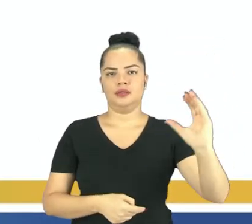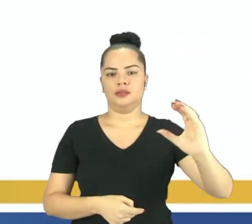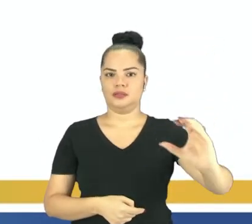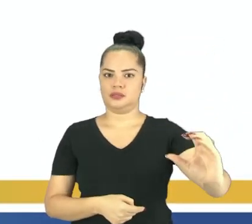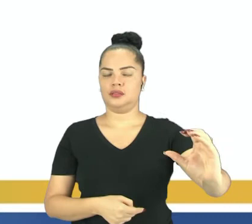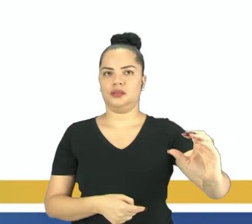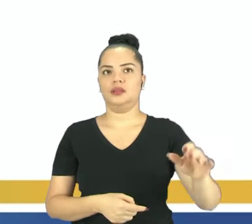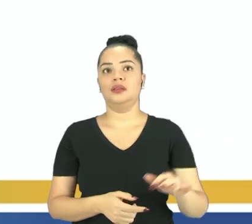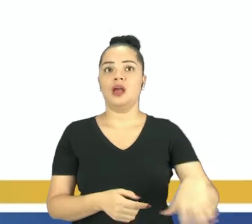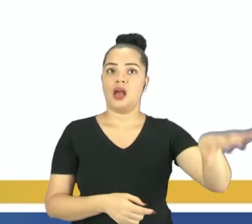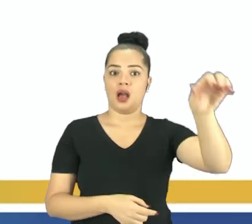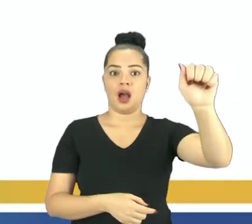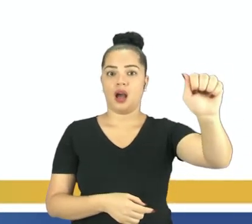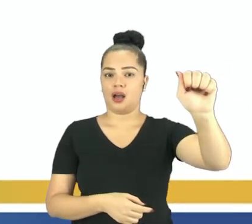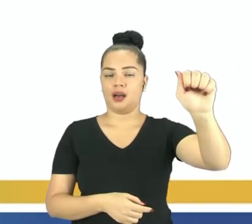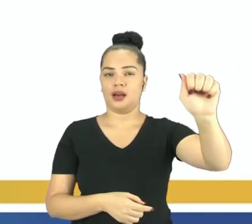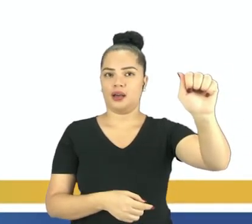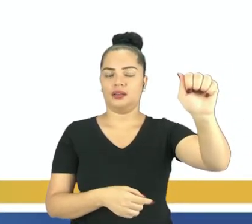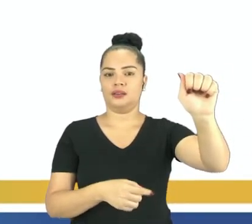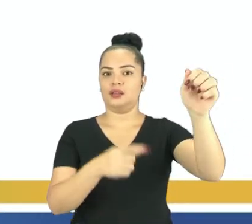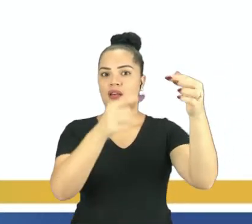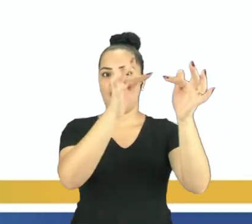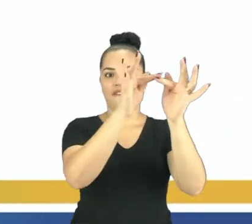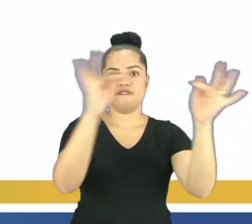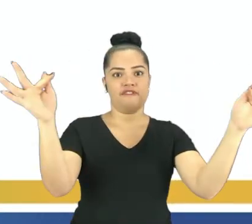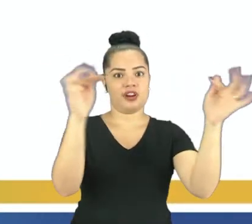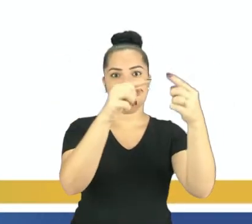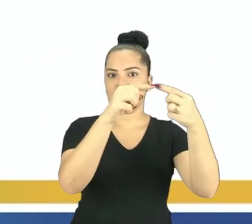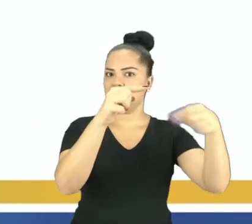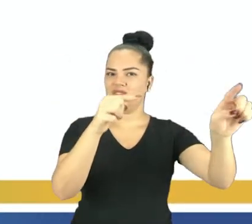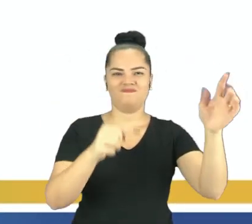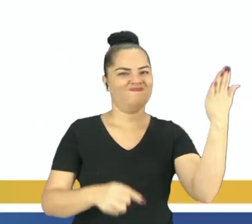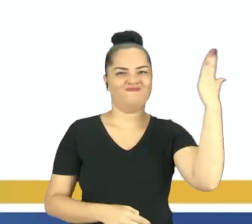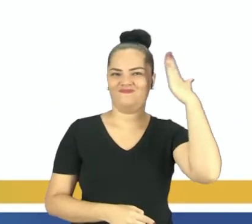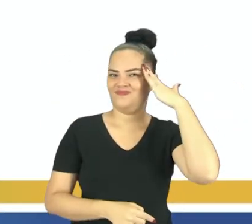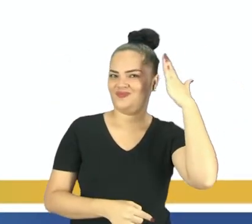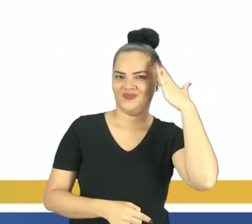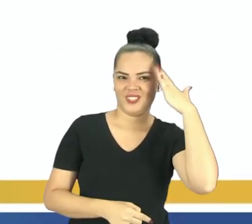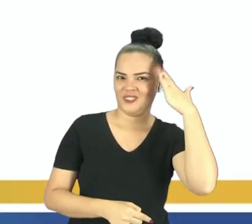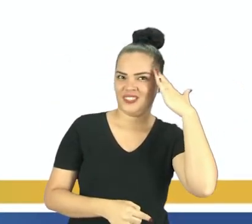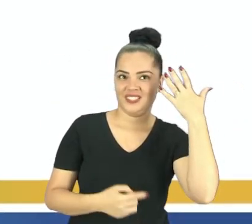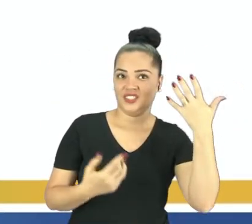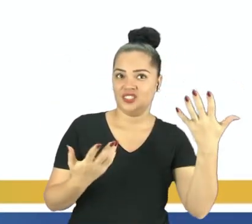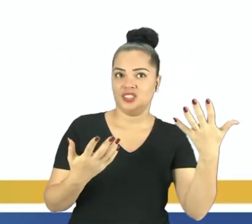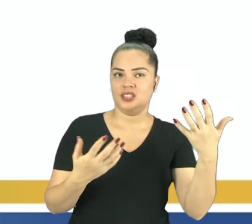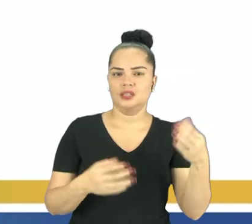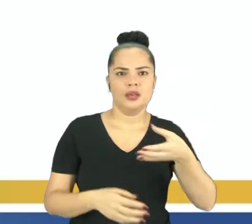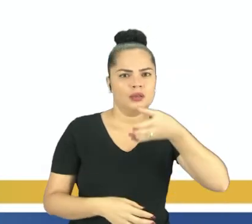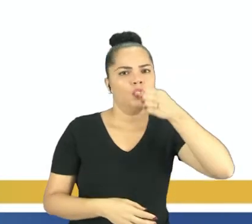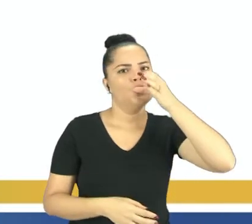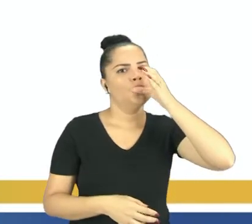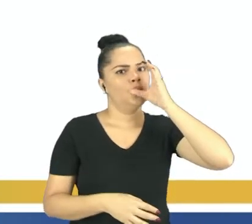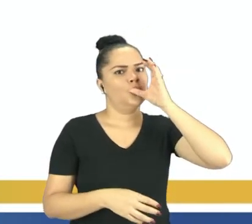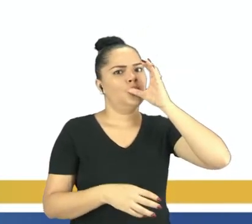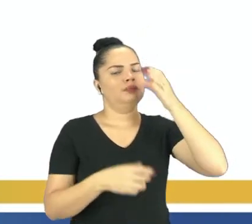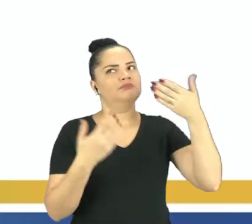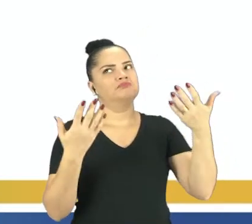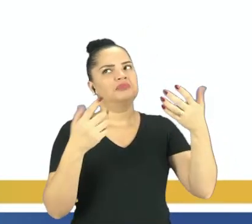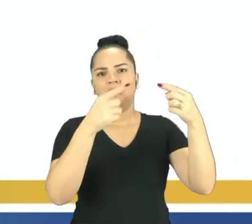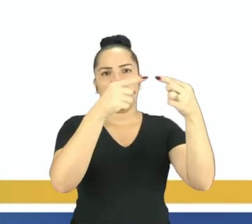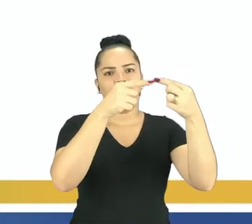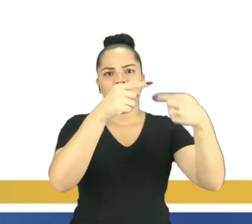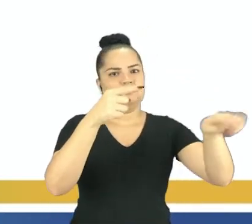understand. Por quê? I didn't understand significa eu não entendi. E a imagem, a gente tem alguém tomando água. Então, a